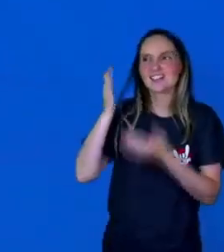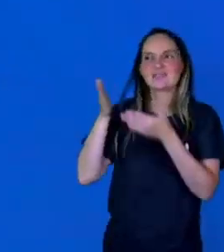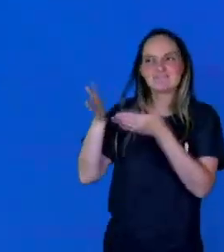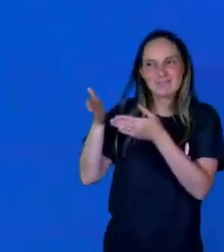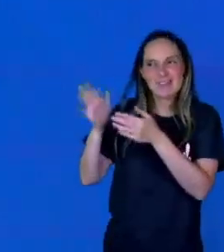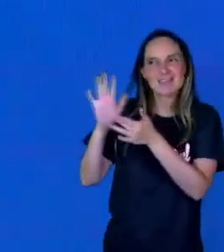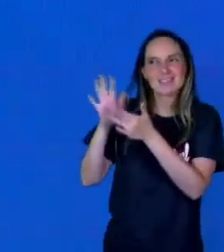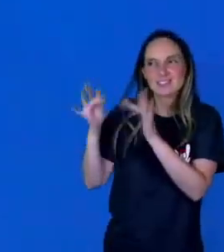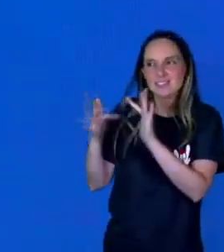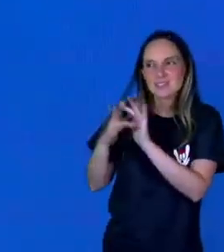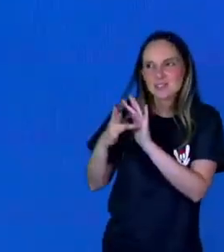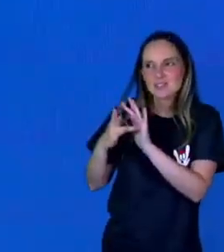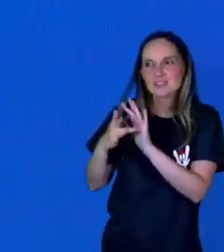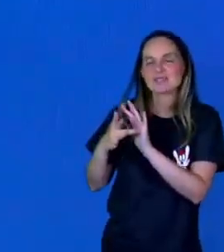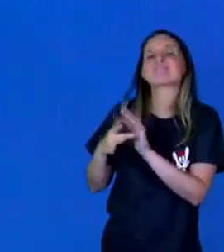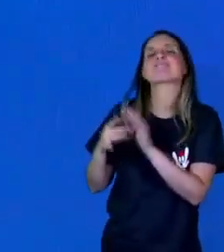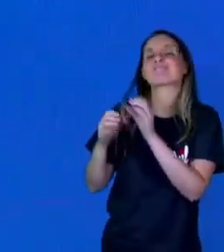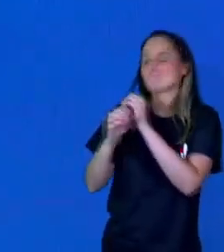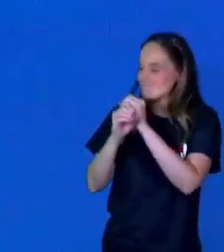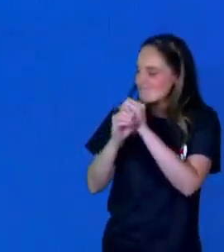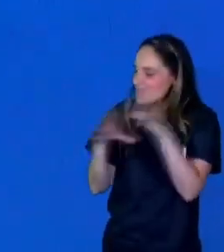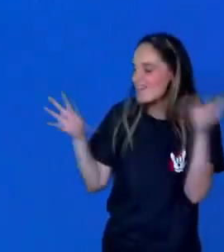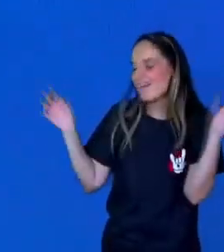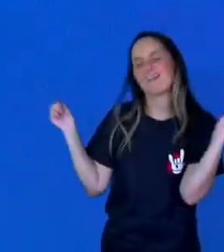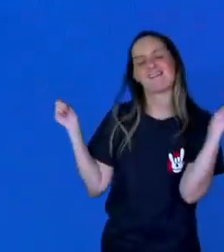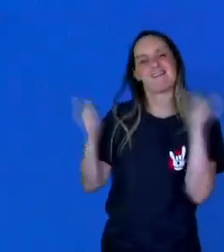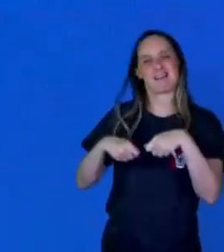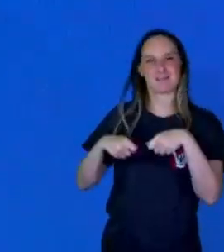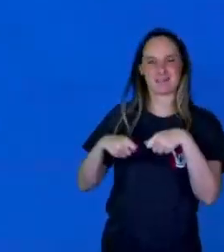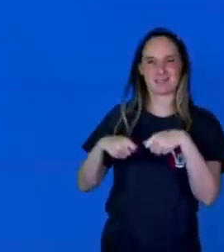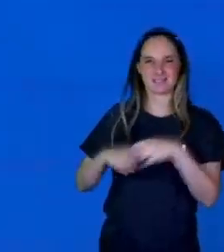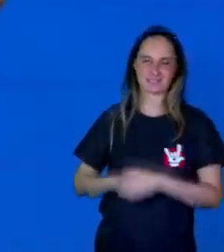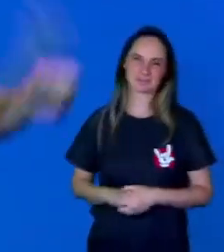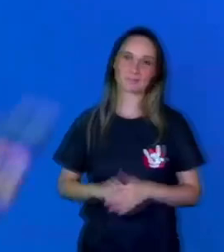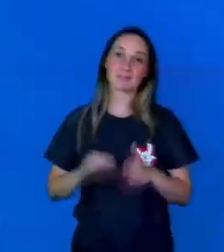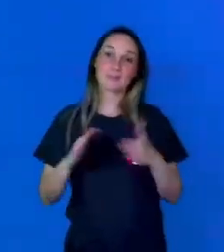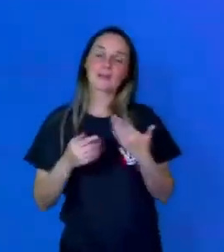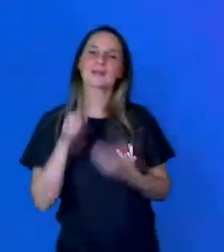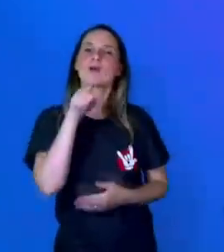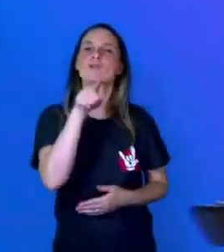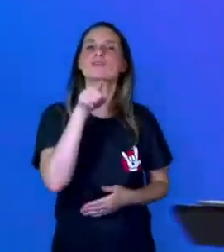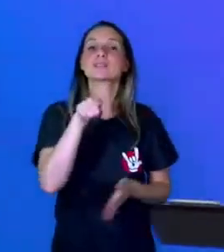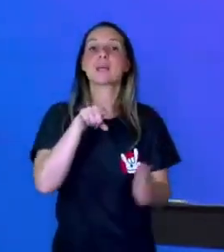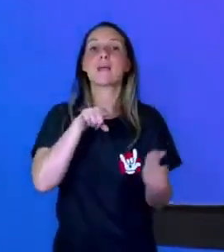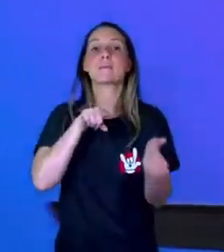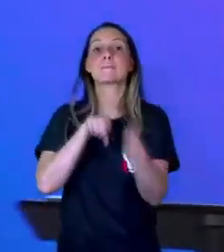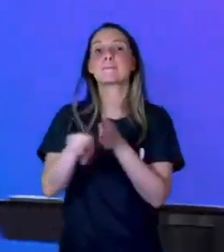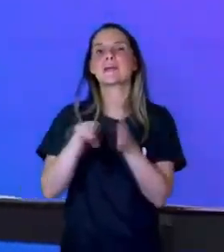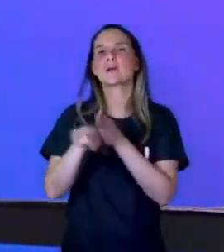um. O que você perguntaria para Jesus se fosse a tua última pergunta para ele?